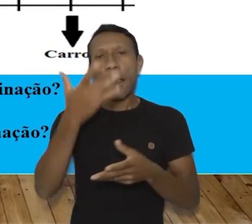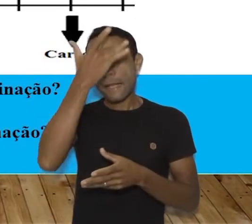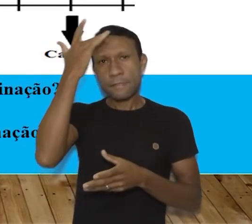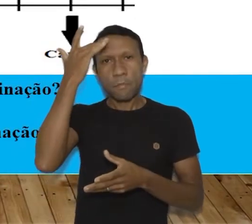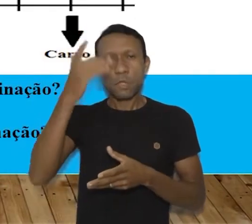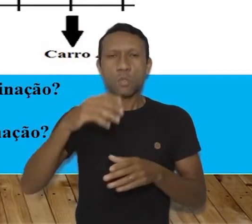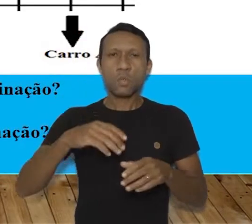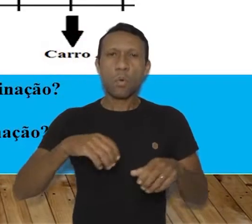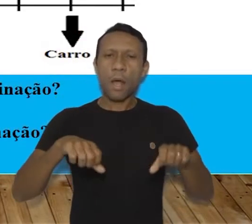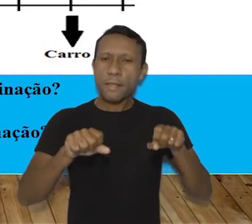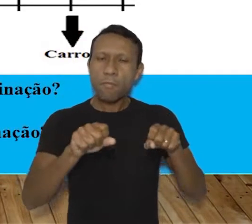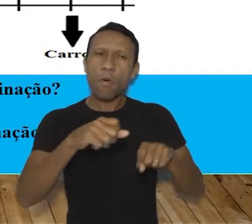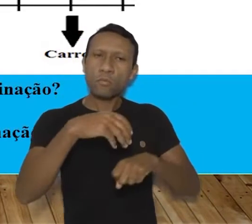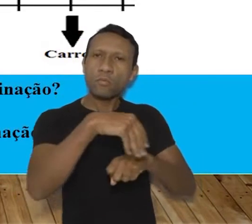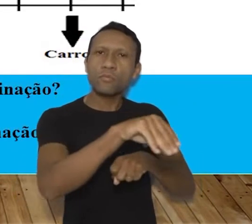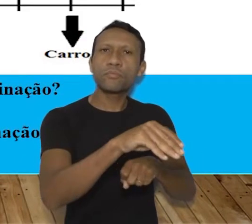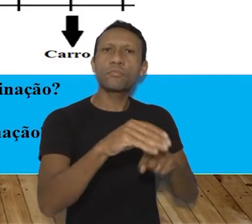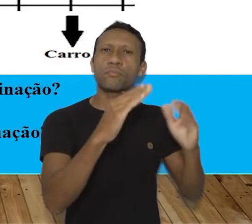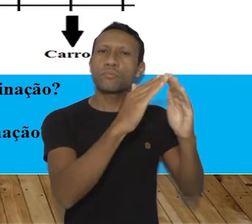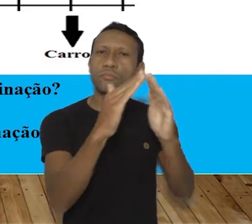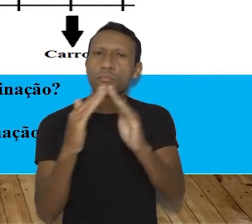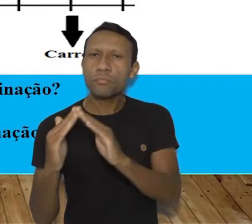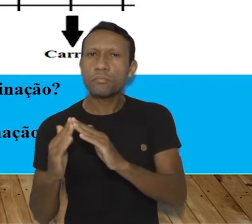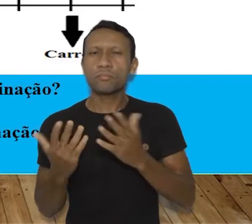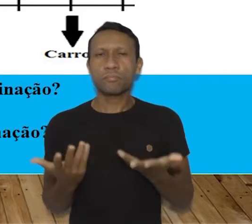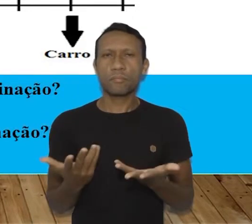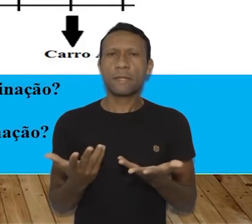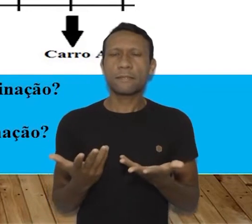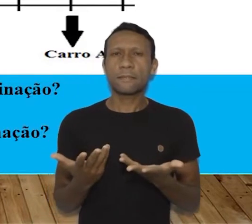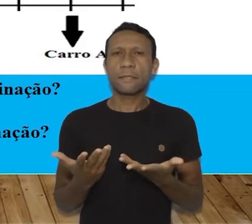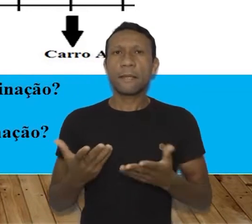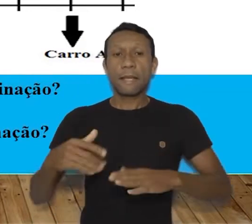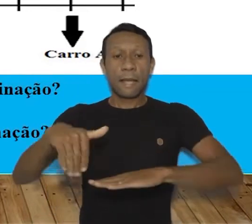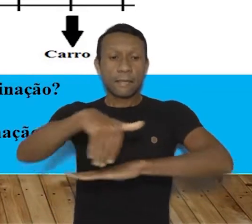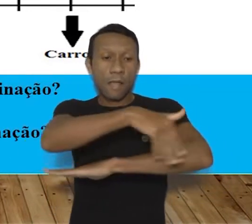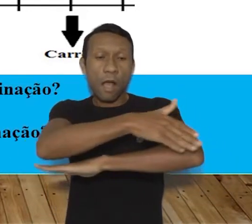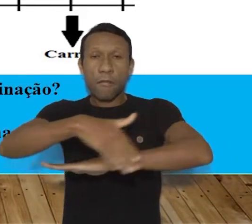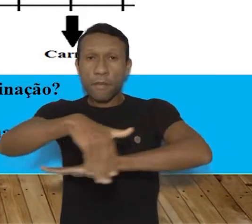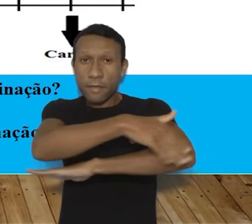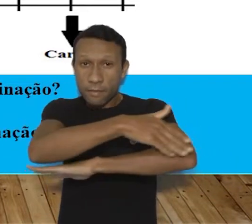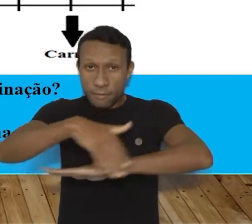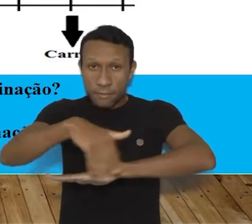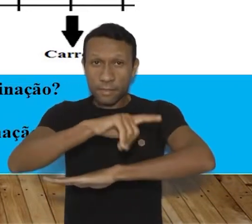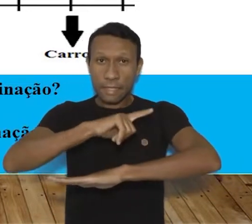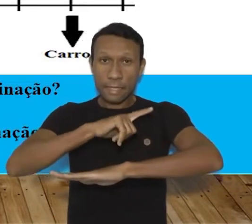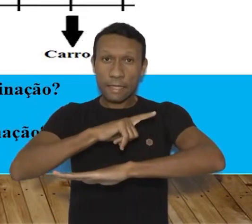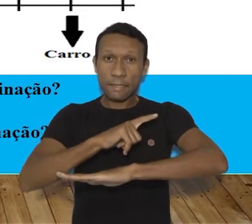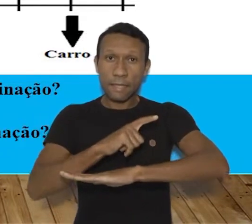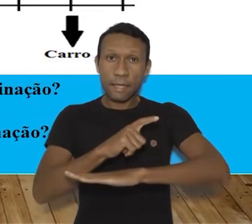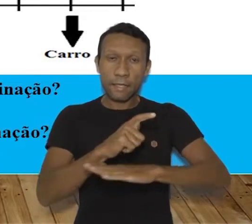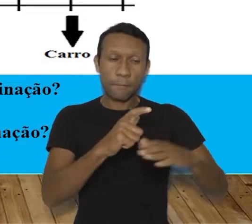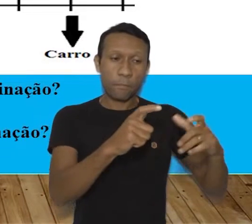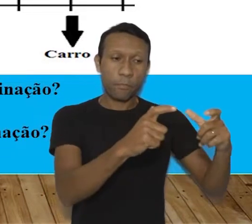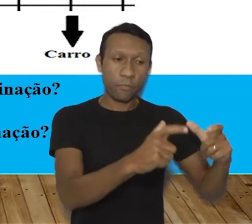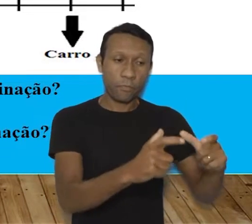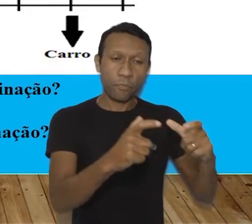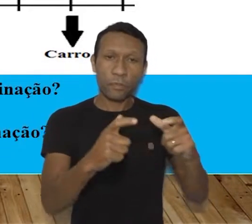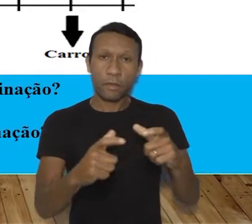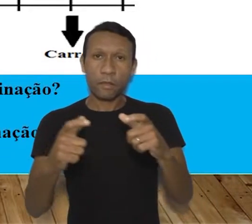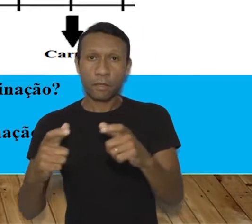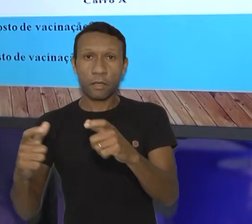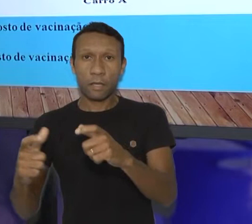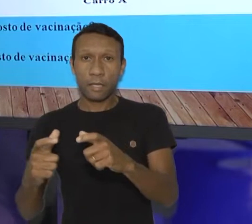A figura abaixo representa uma avenida desta cidade e cada espaço, ou intervalo, corresponde a